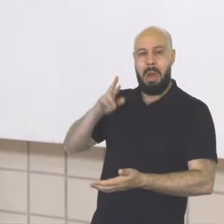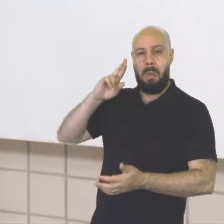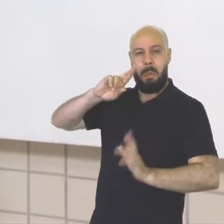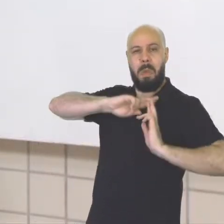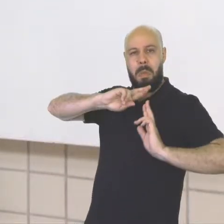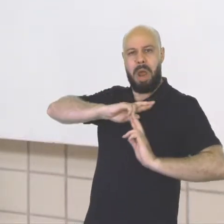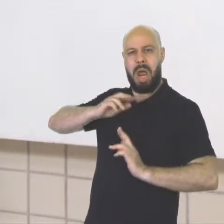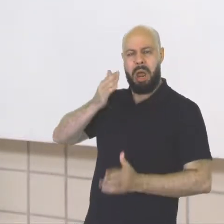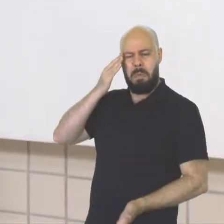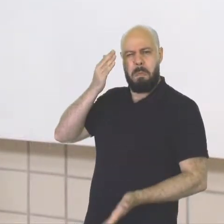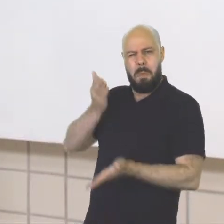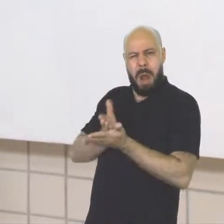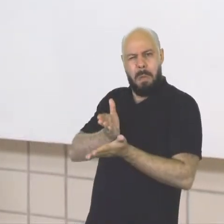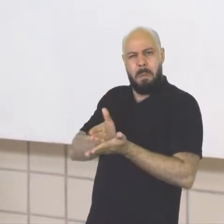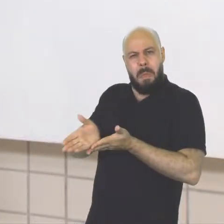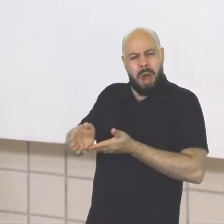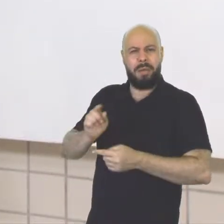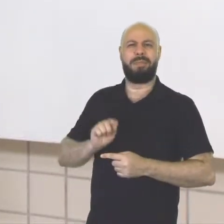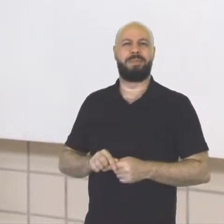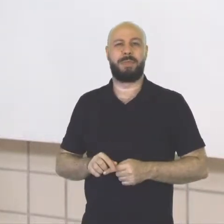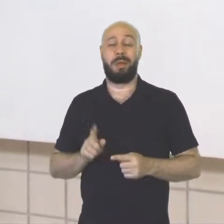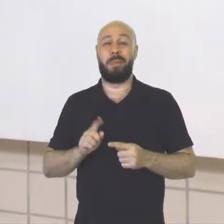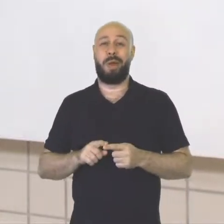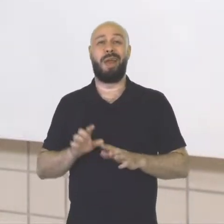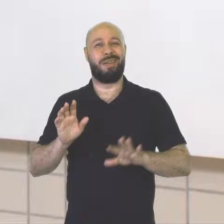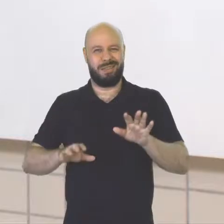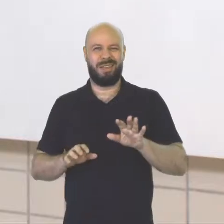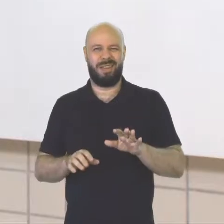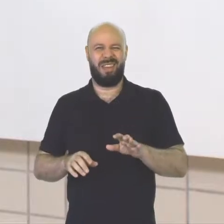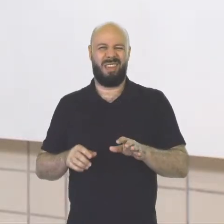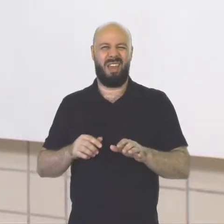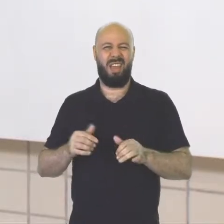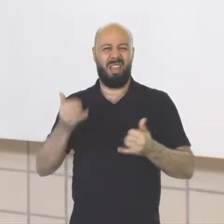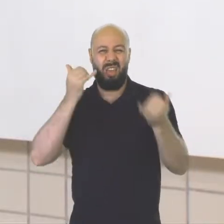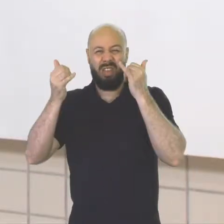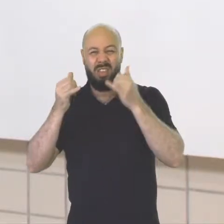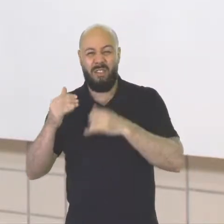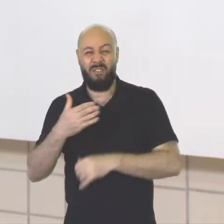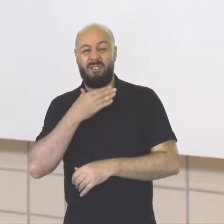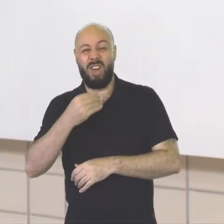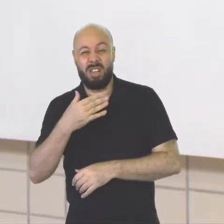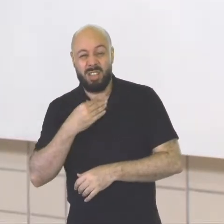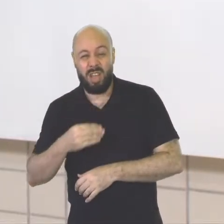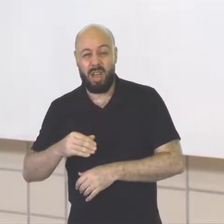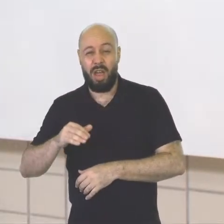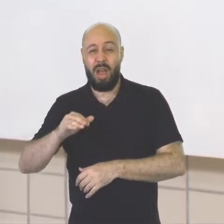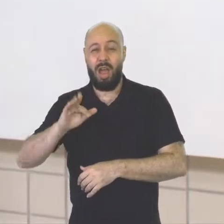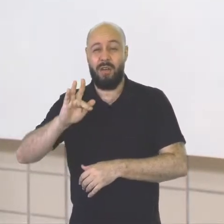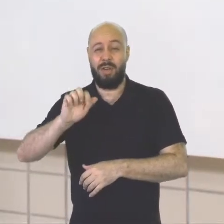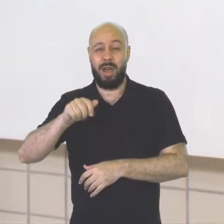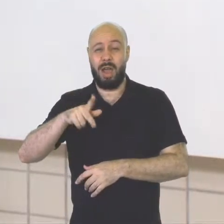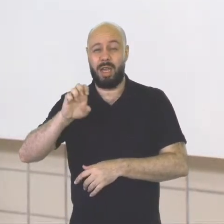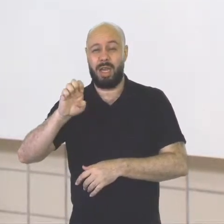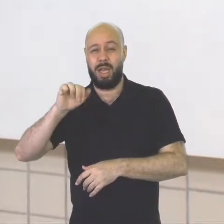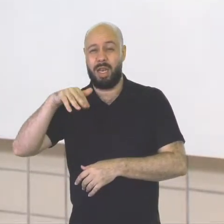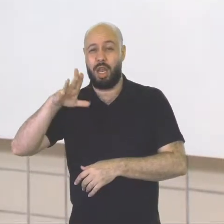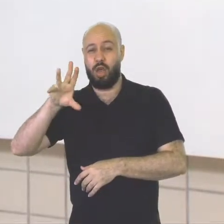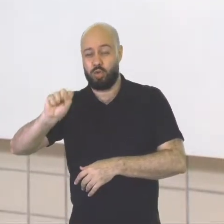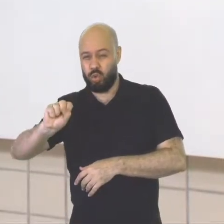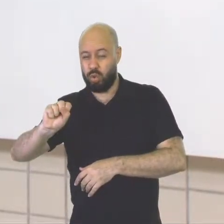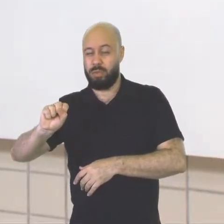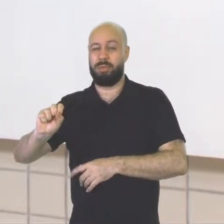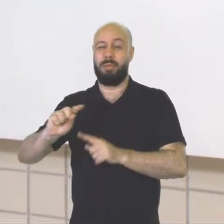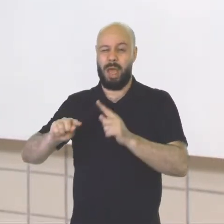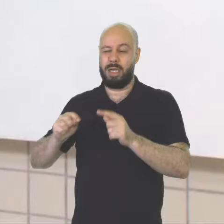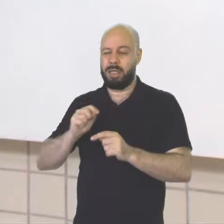pessoas confiam, né? Ainda mais em tempos de fake news. Então, por isso eu escolhi o The Times, escolhi uma notícia do The Times para trazer para vocês.